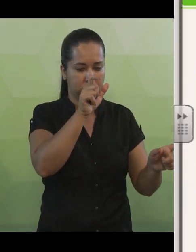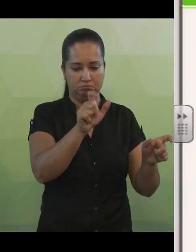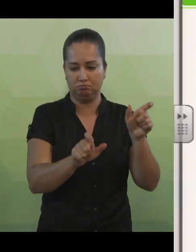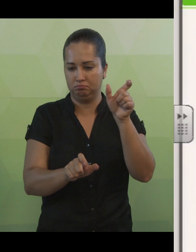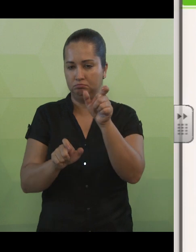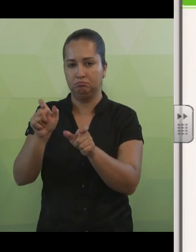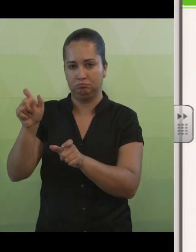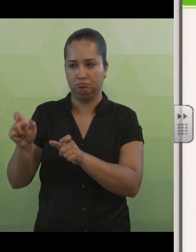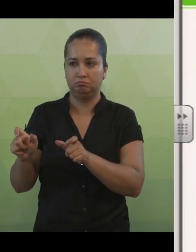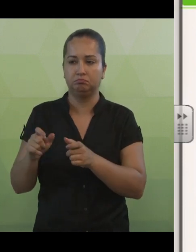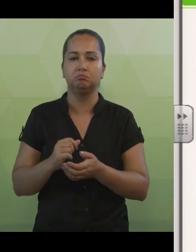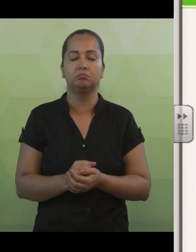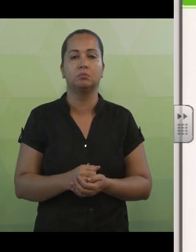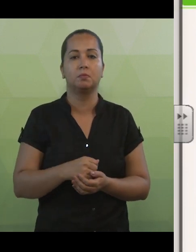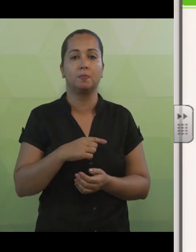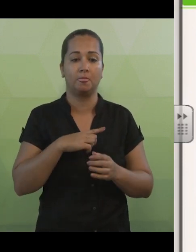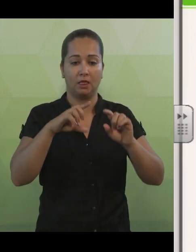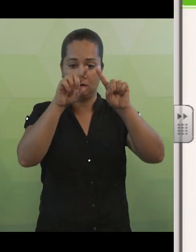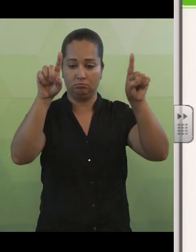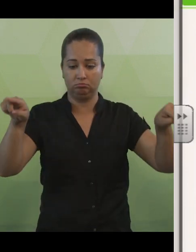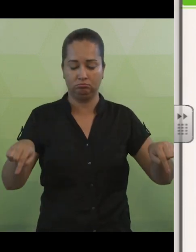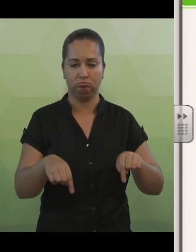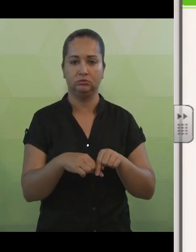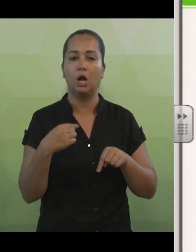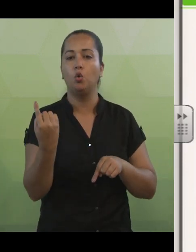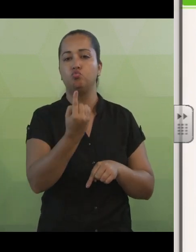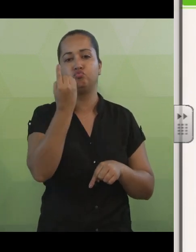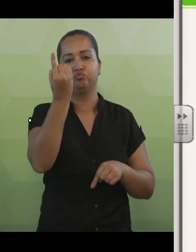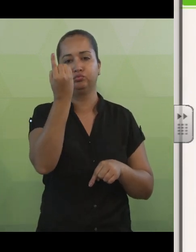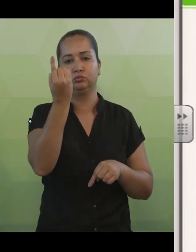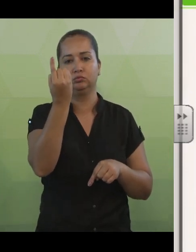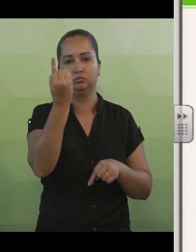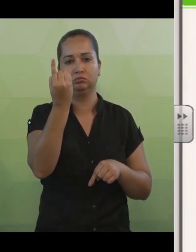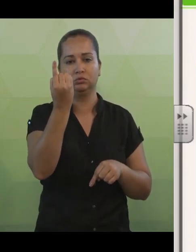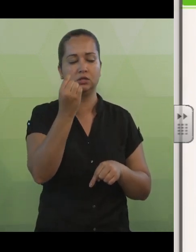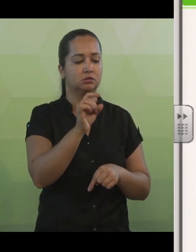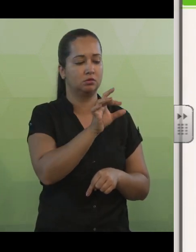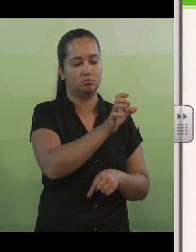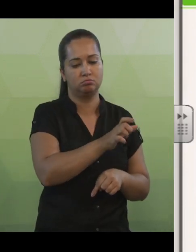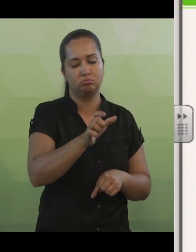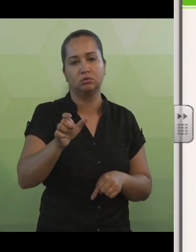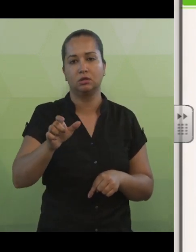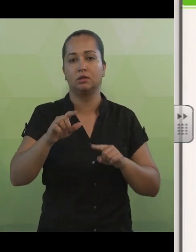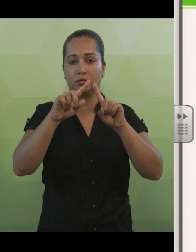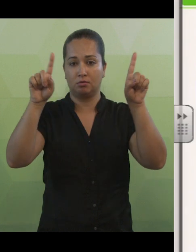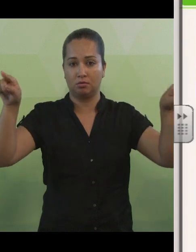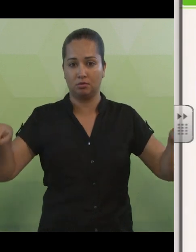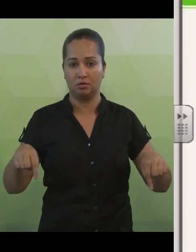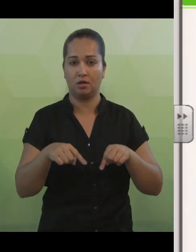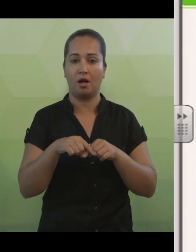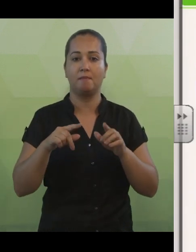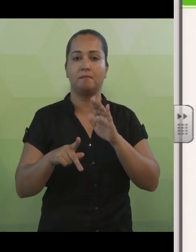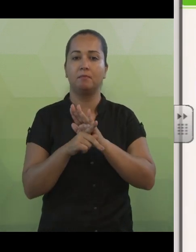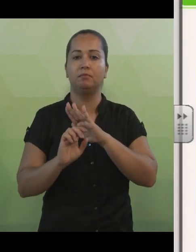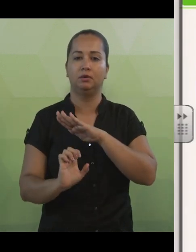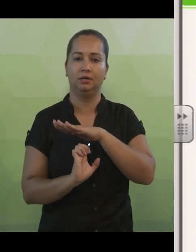banco de dados, mas aqui é um banco de dados só. Então, o banco de dados, por exemplo, é empresa.